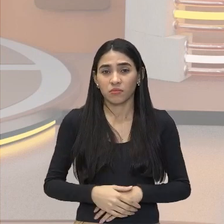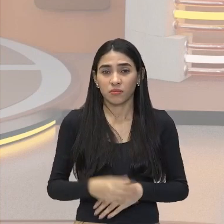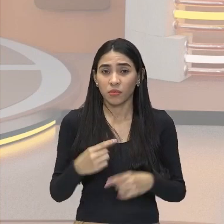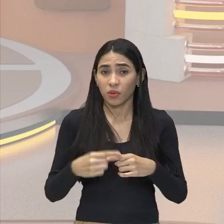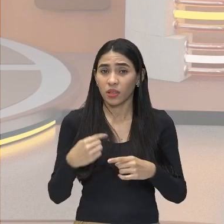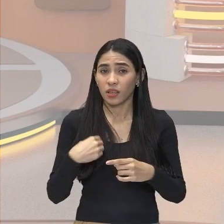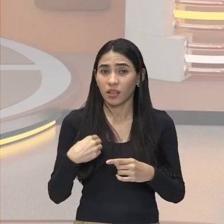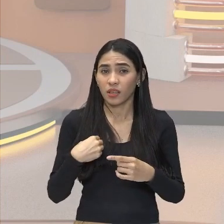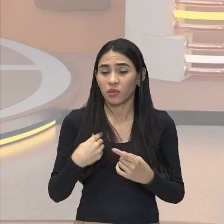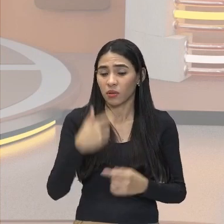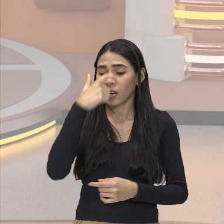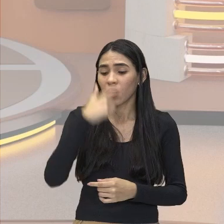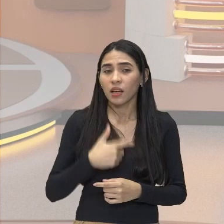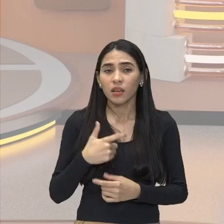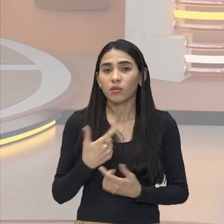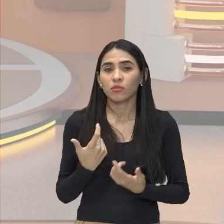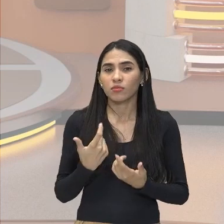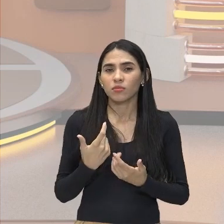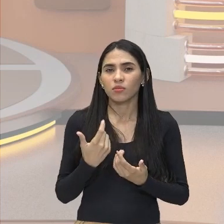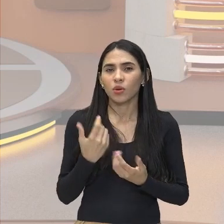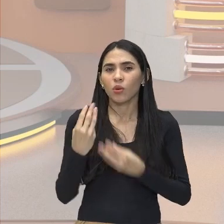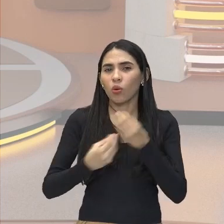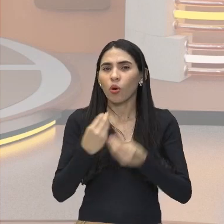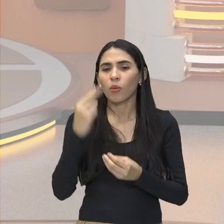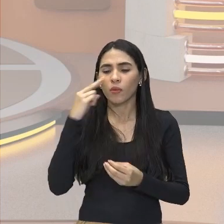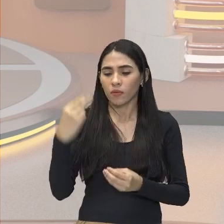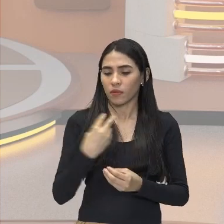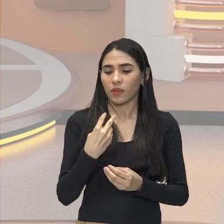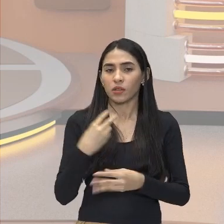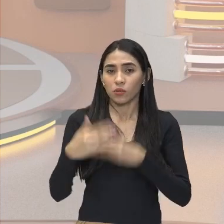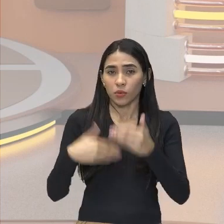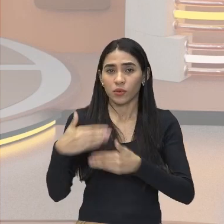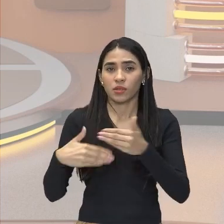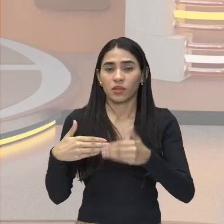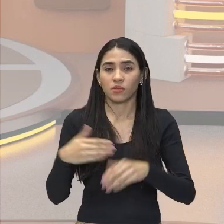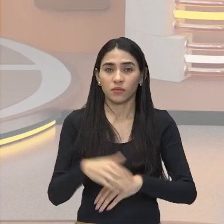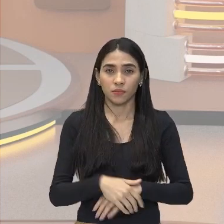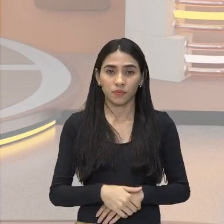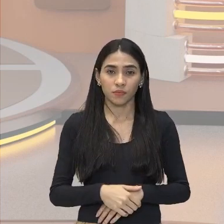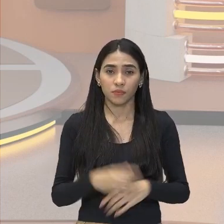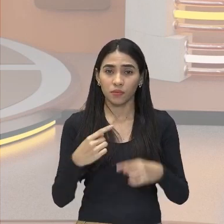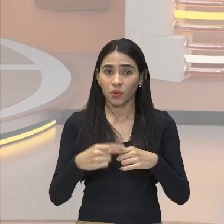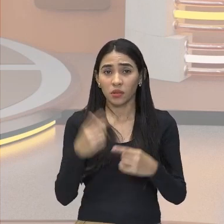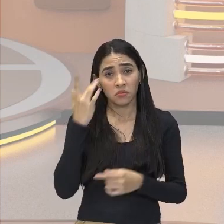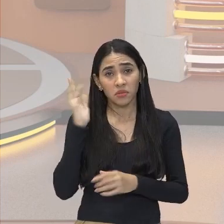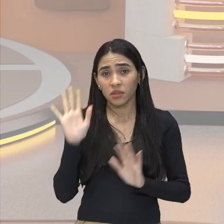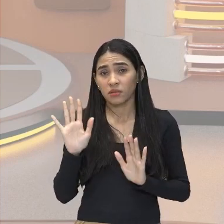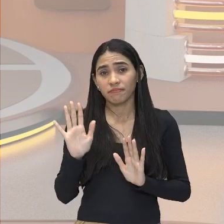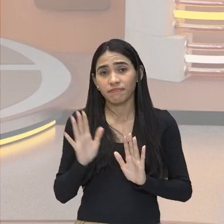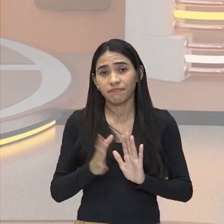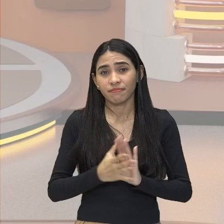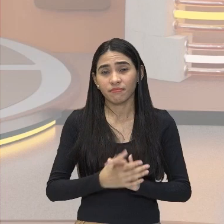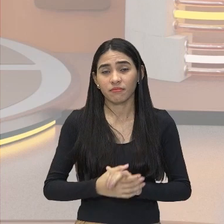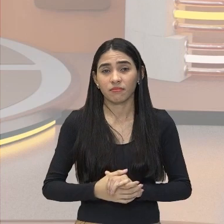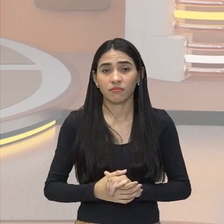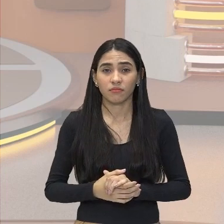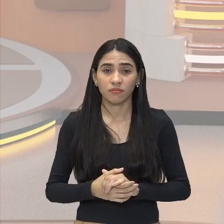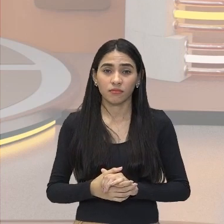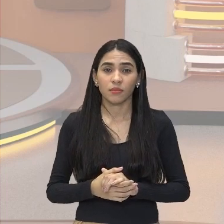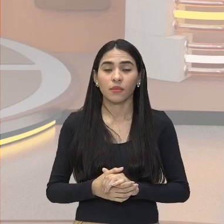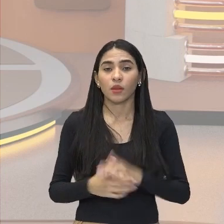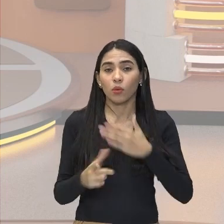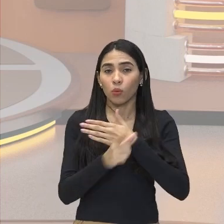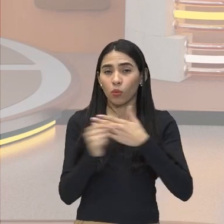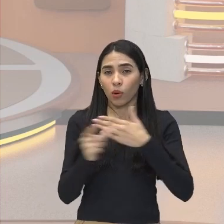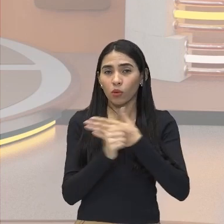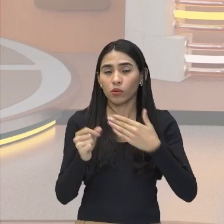há pouco, quem sou eu nesse processo todo aí? Não é? Porque eu já não sei mais. Né? Sartre vai falar para